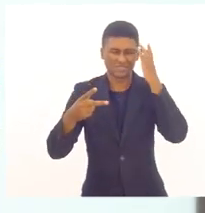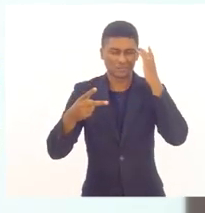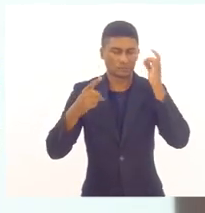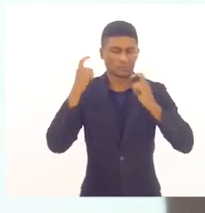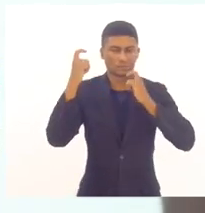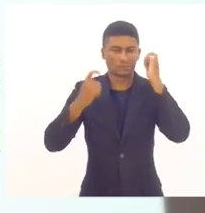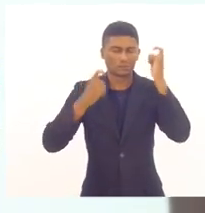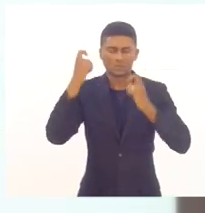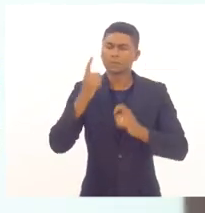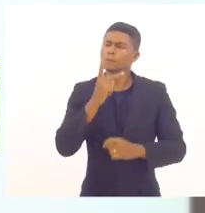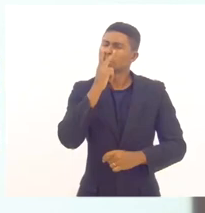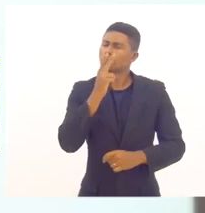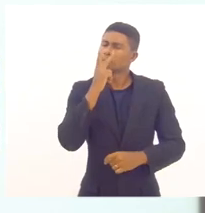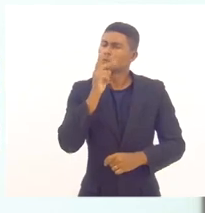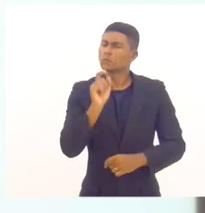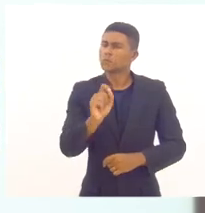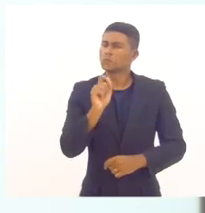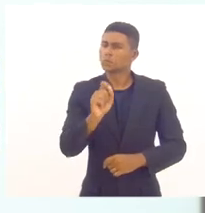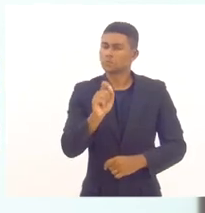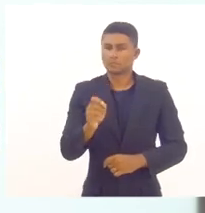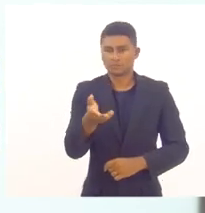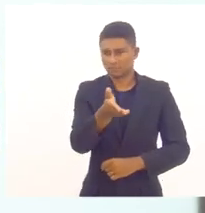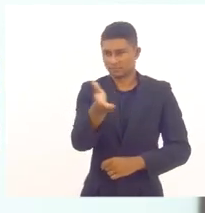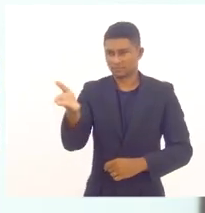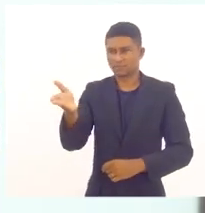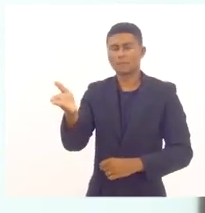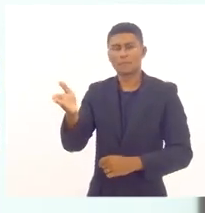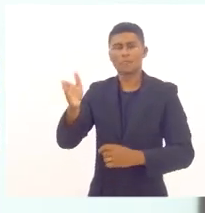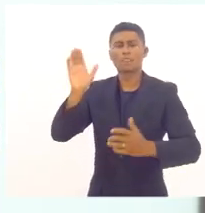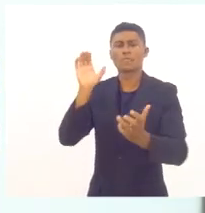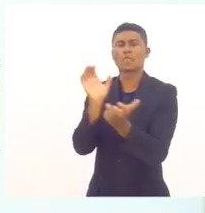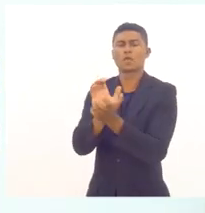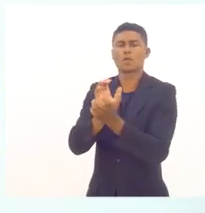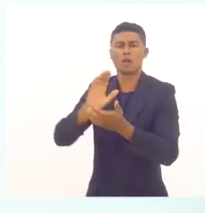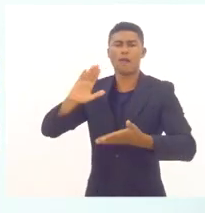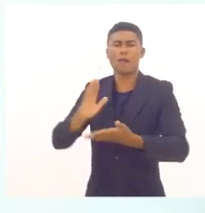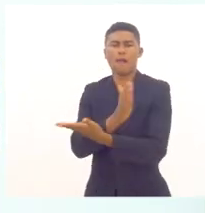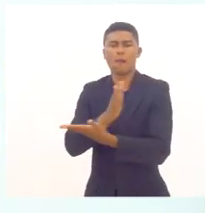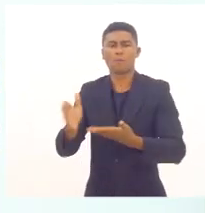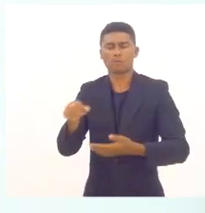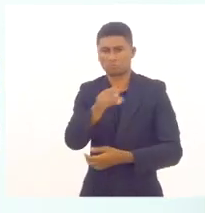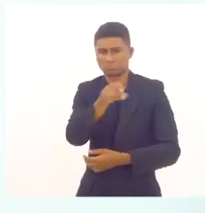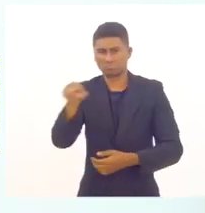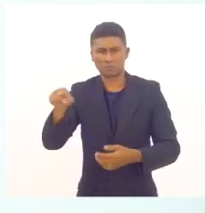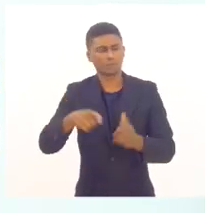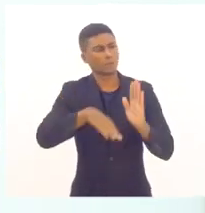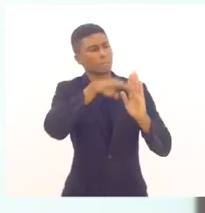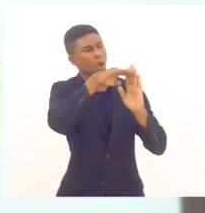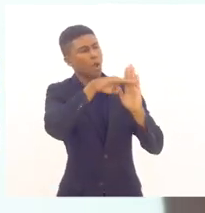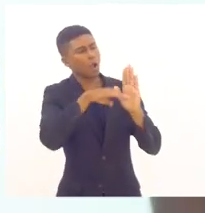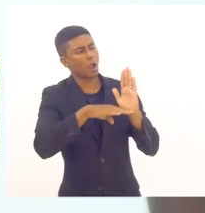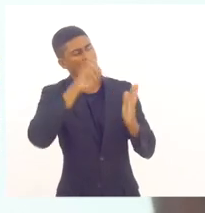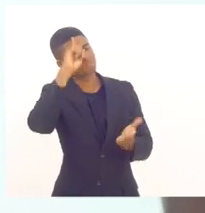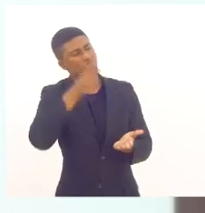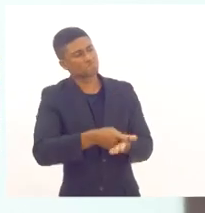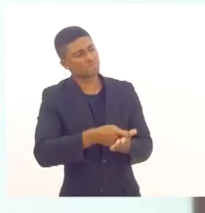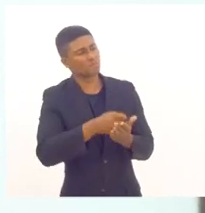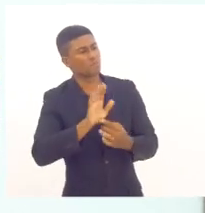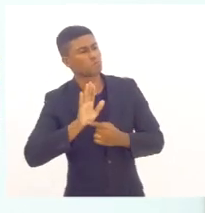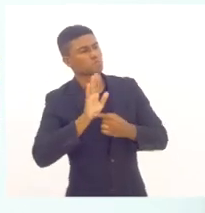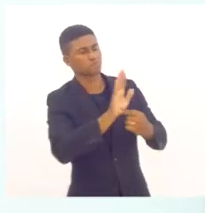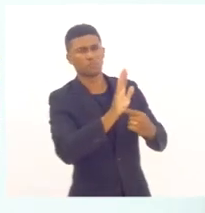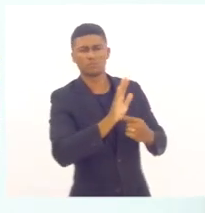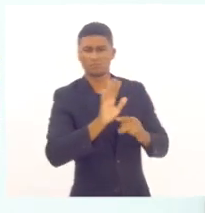uma exclusividade das federações para implantar as diretrizes do programa. Olha, eu já estou com